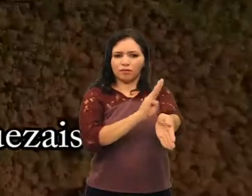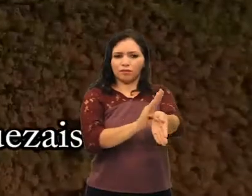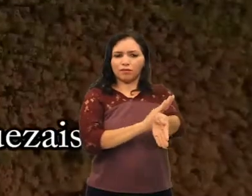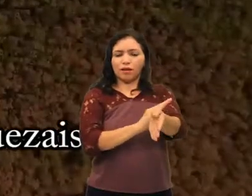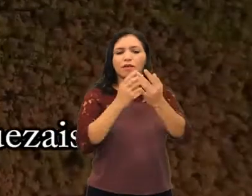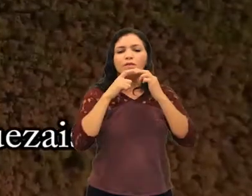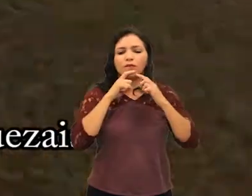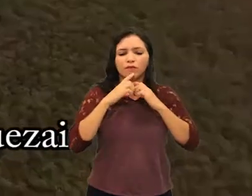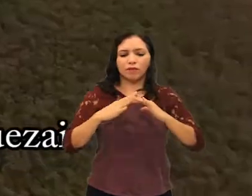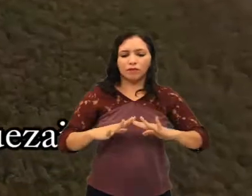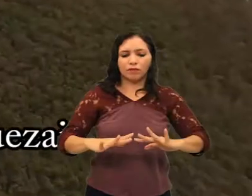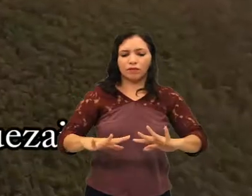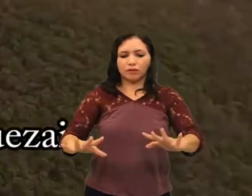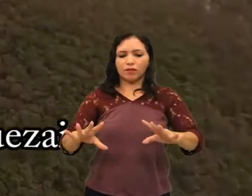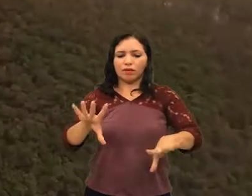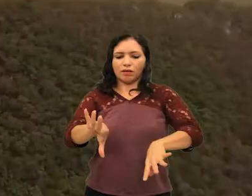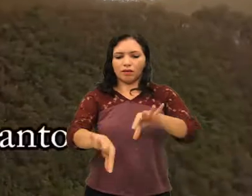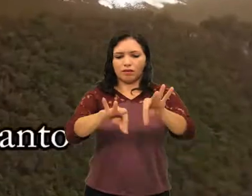aos manguezais,